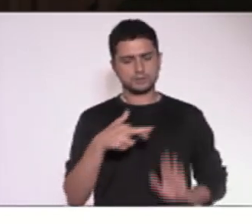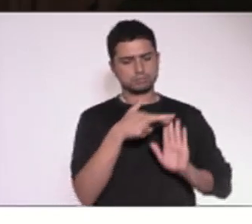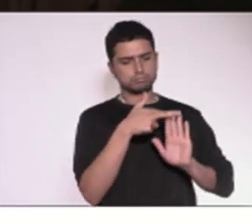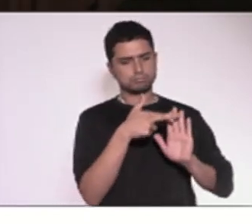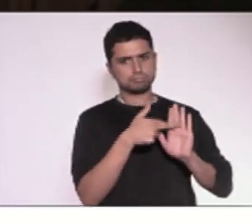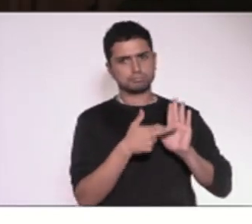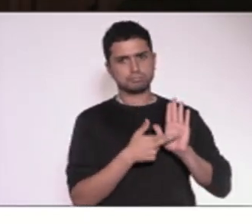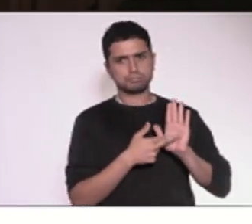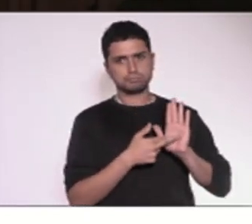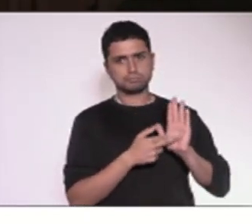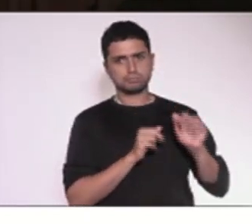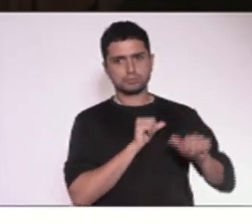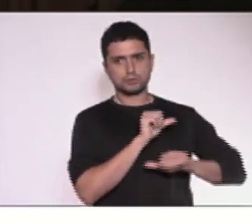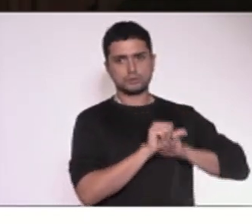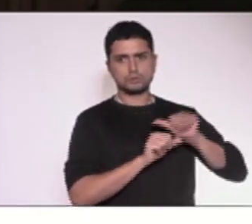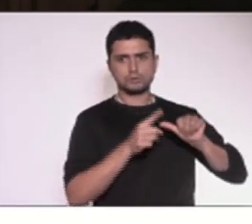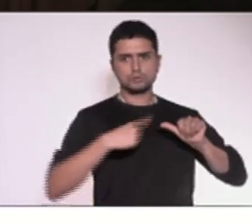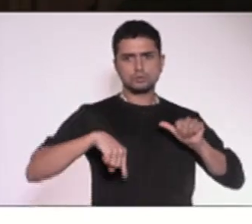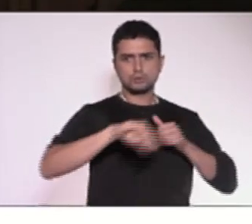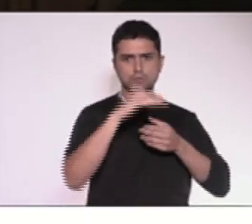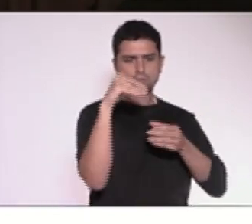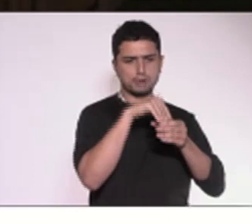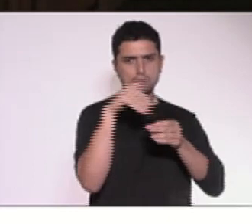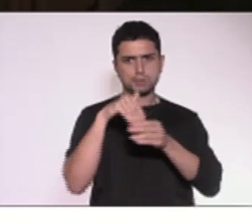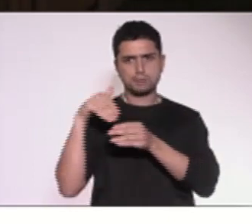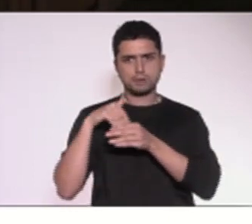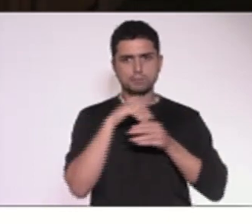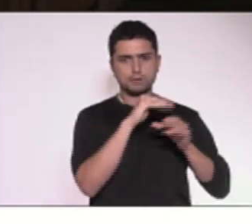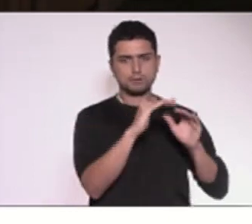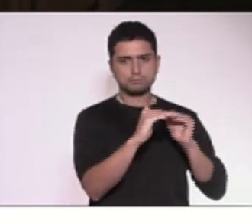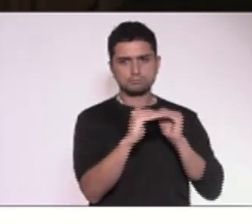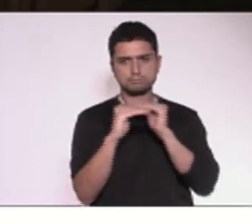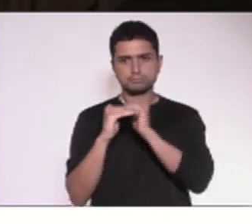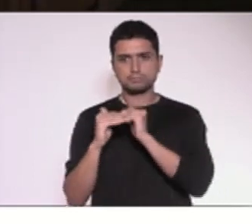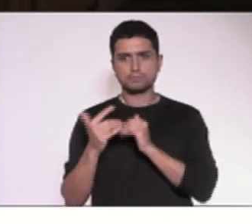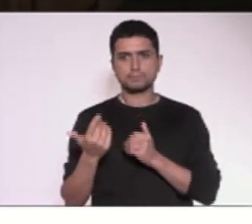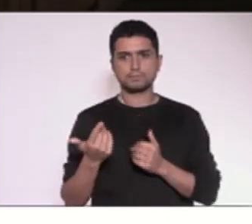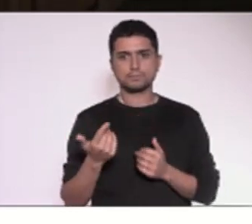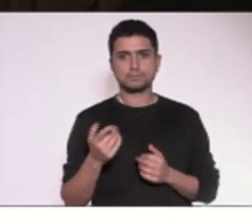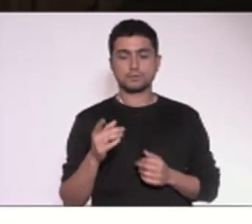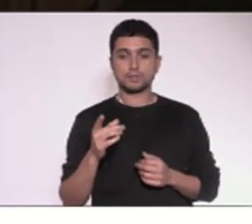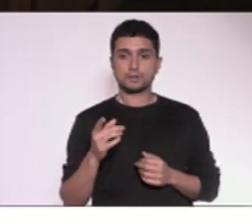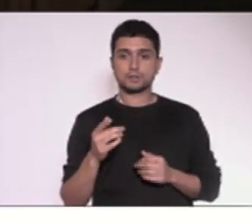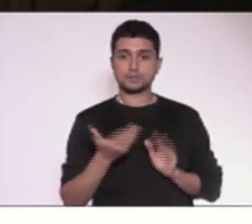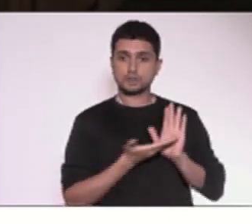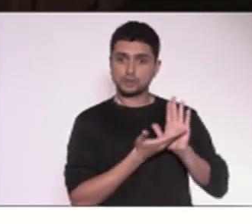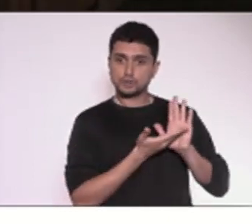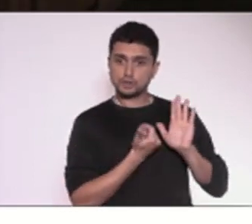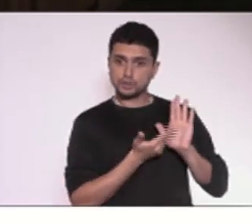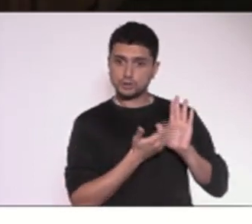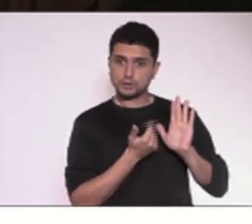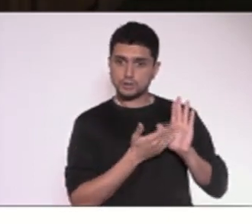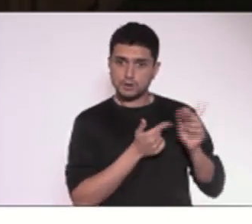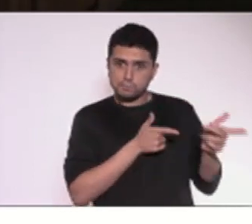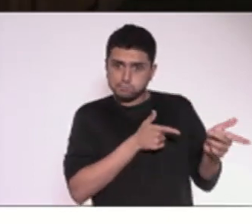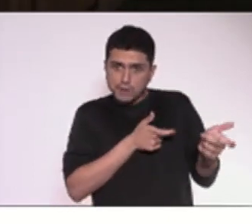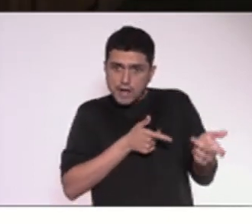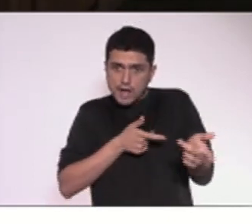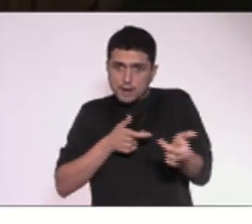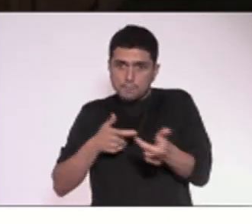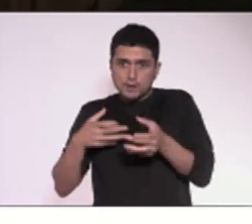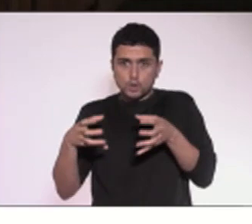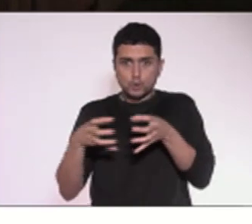unanimidade para reduzir, eliminar o envio de armas a grupos